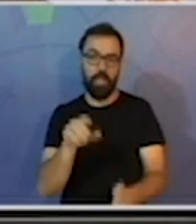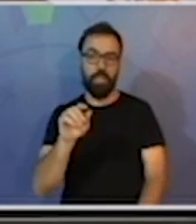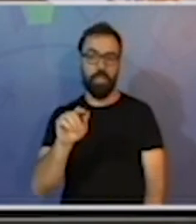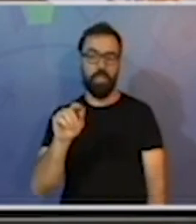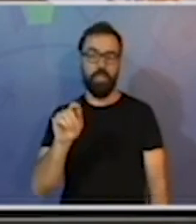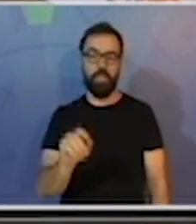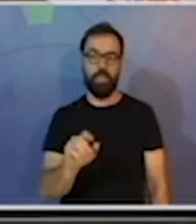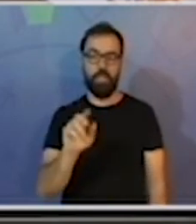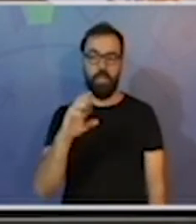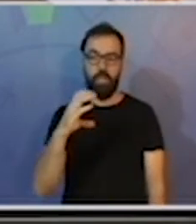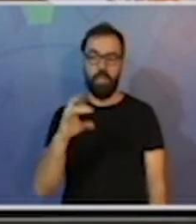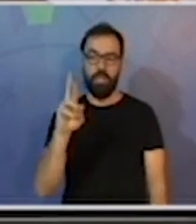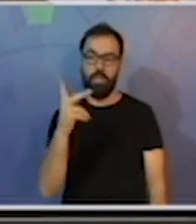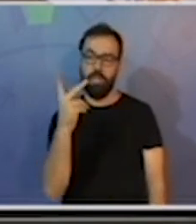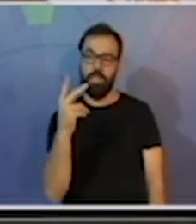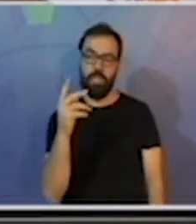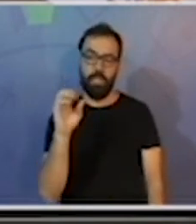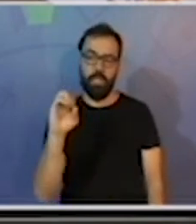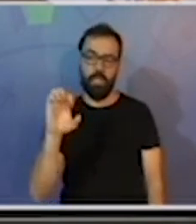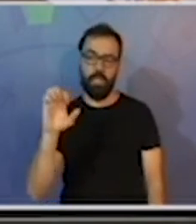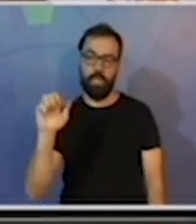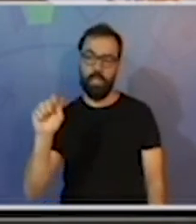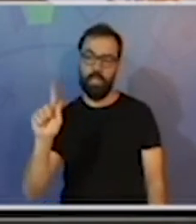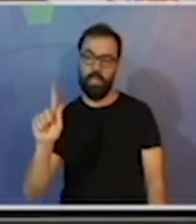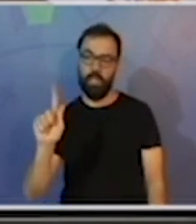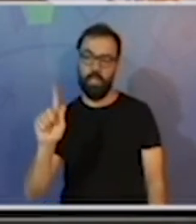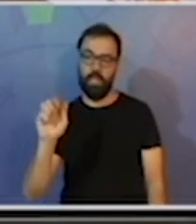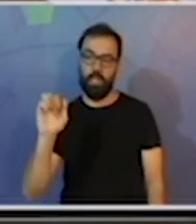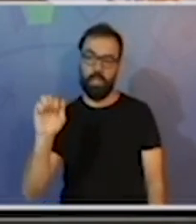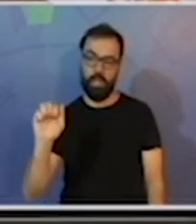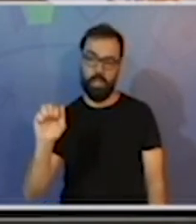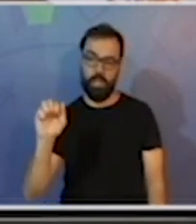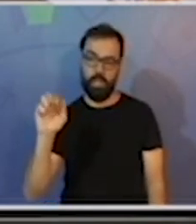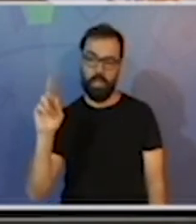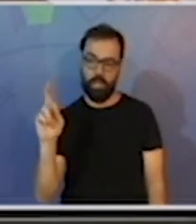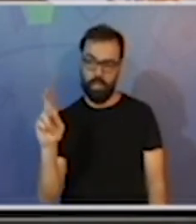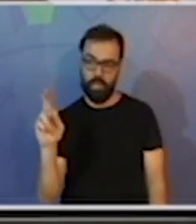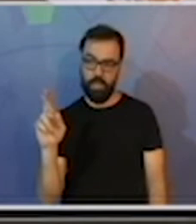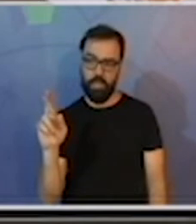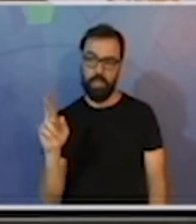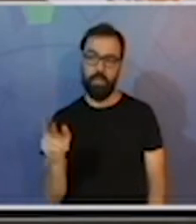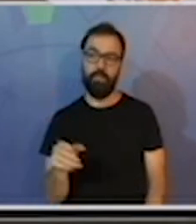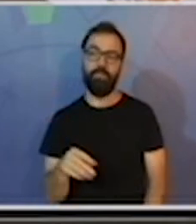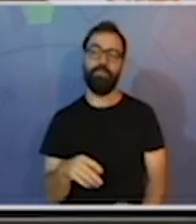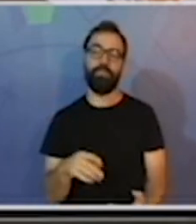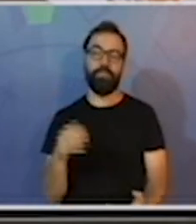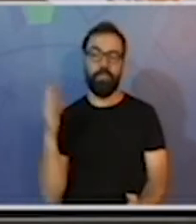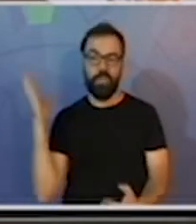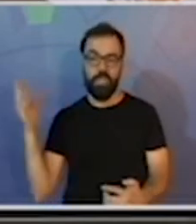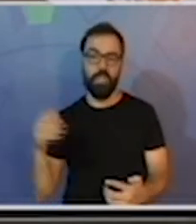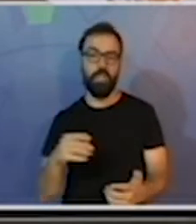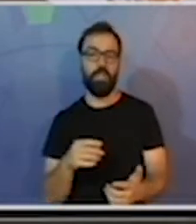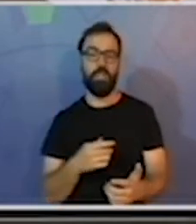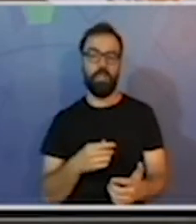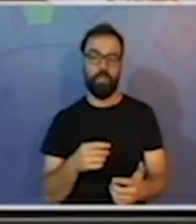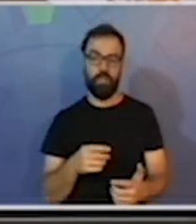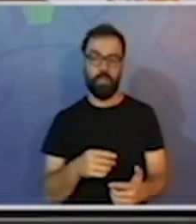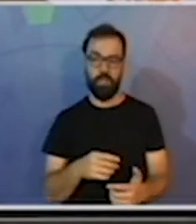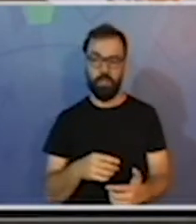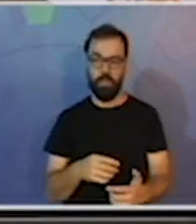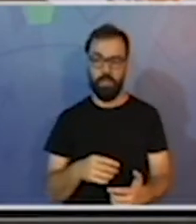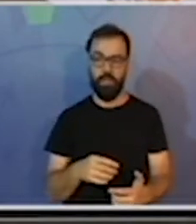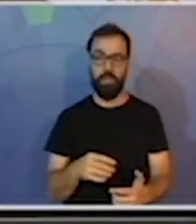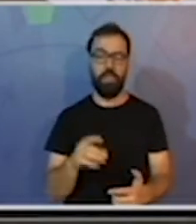considerada correta a forma é chegado eu tinha chegado eles